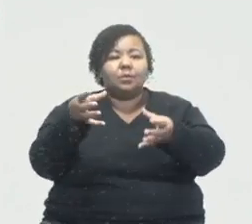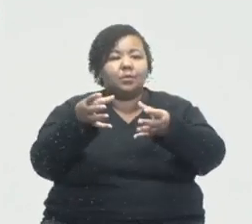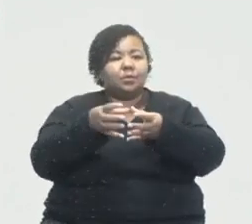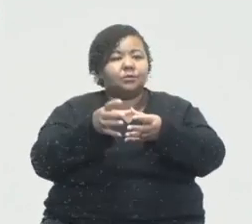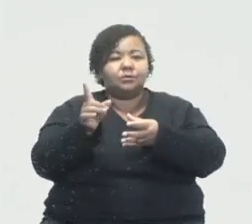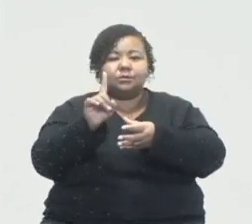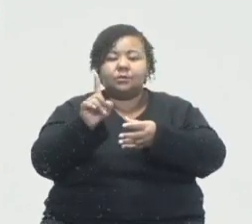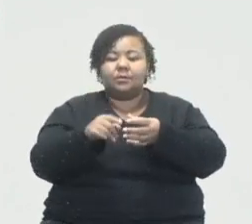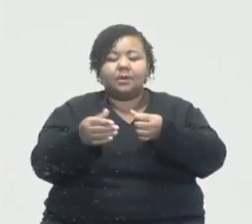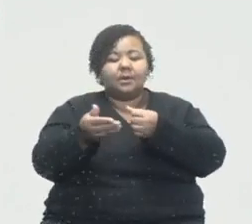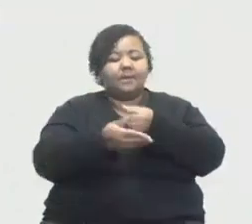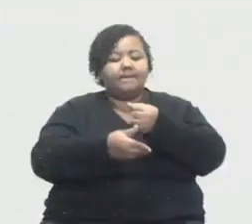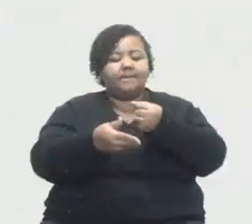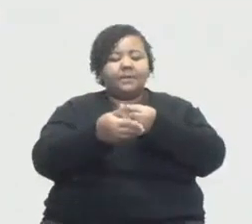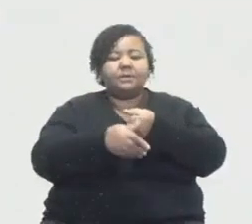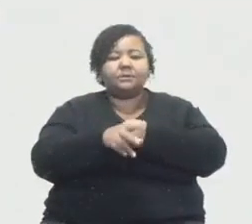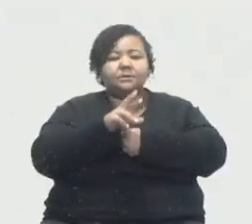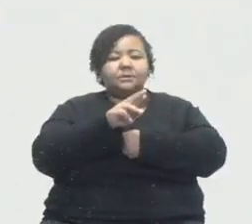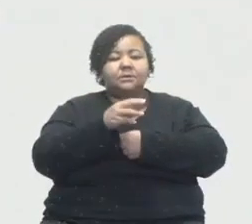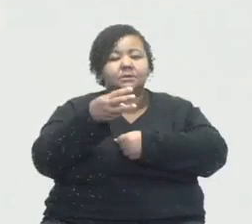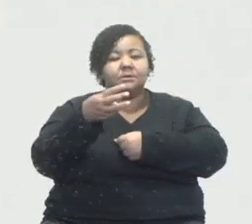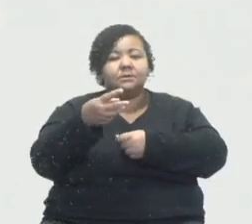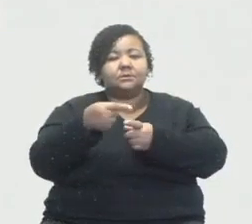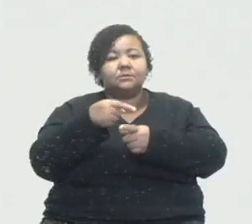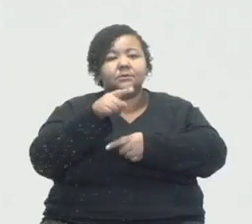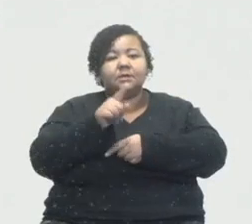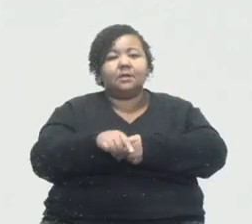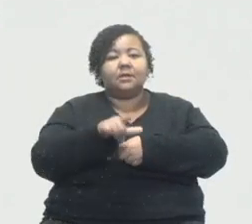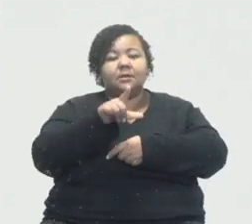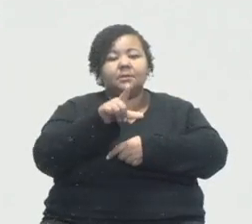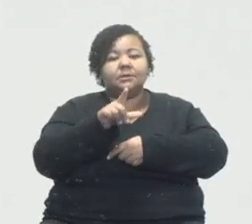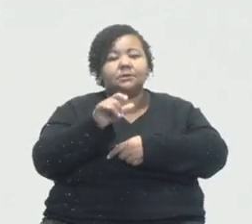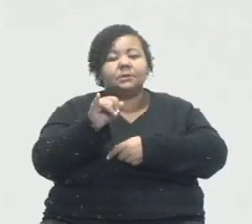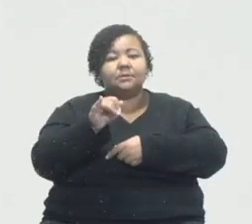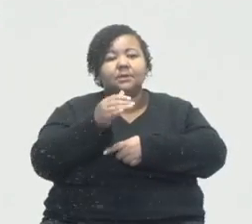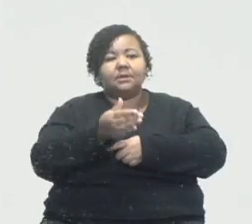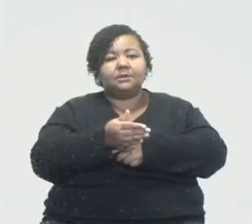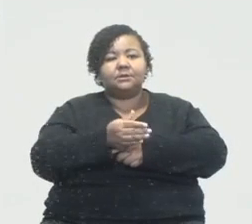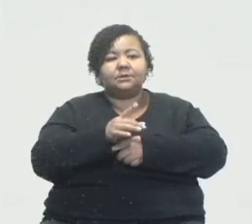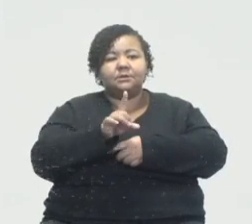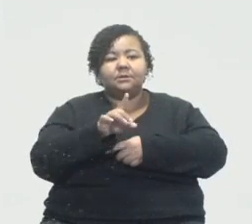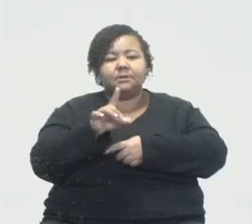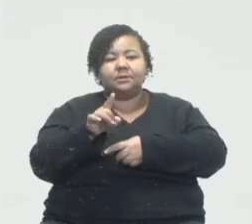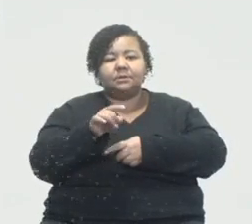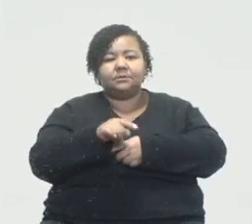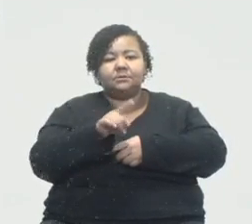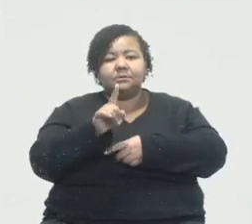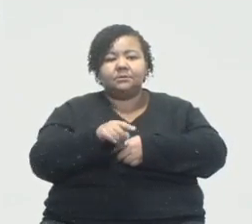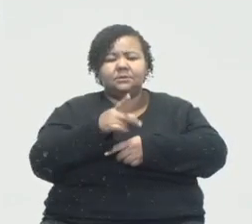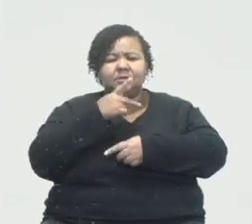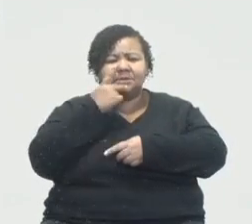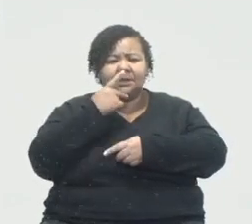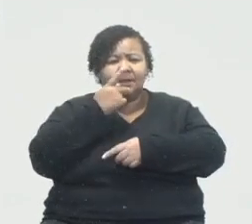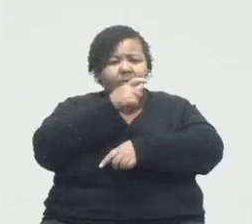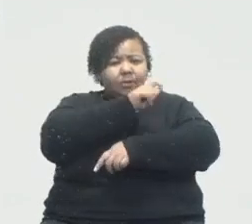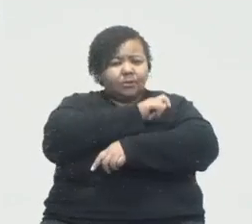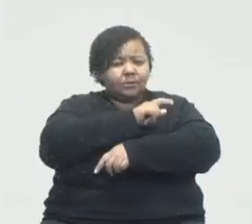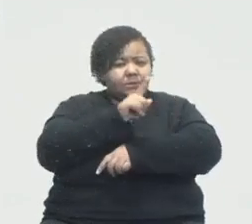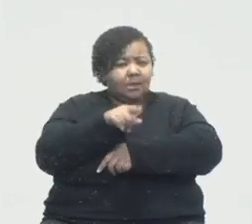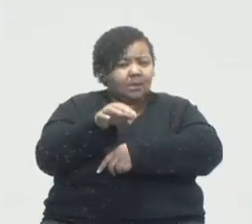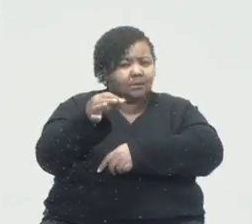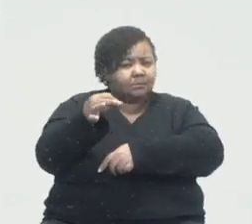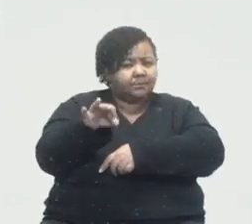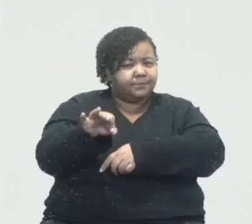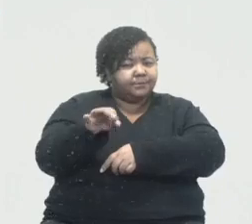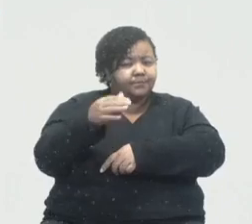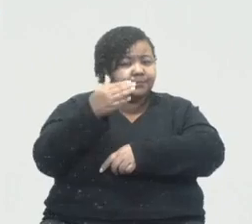base do R3, porque ele é linearmente dependente. Será que essa afirmação do aluno está correta?